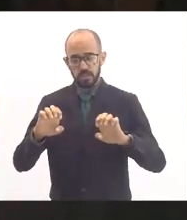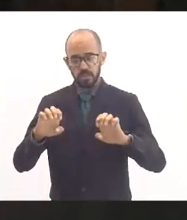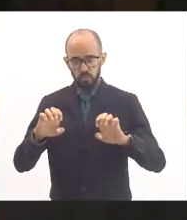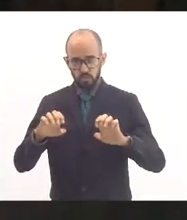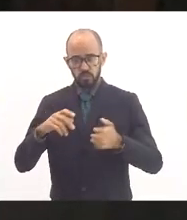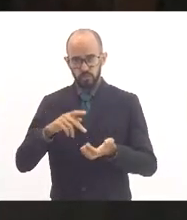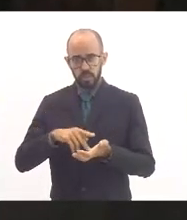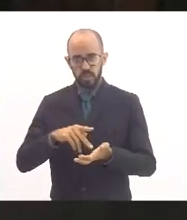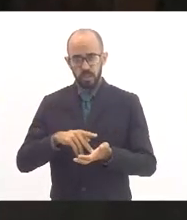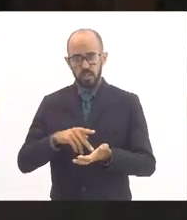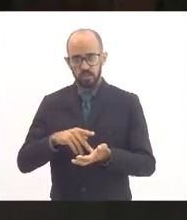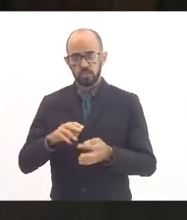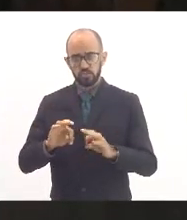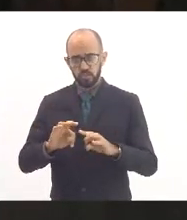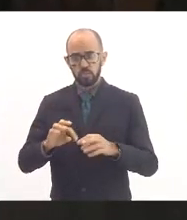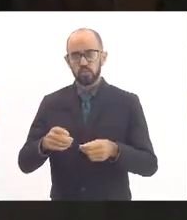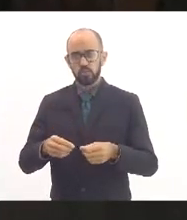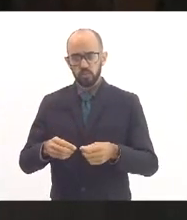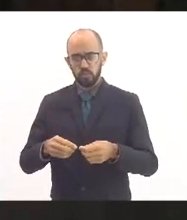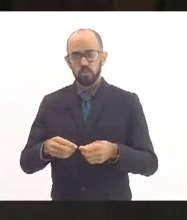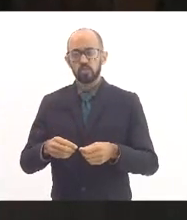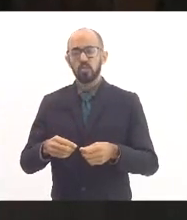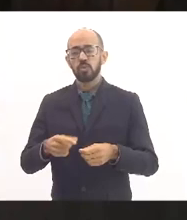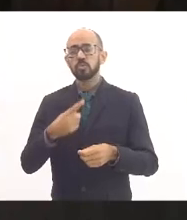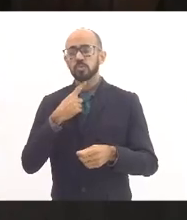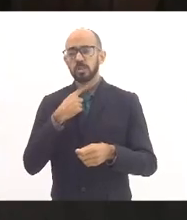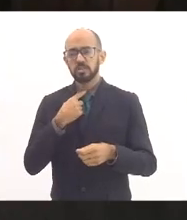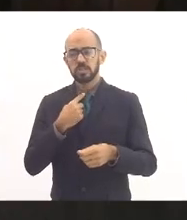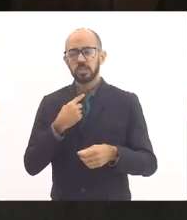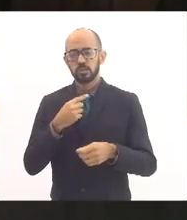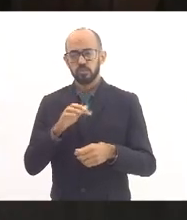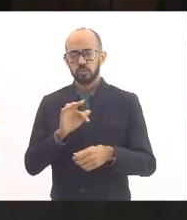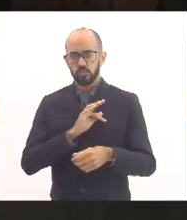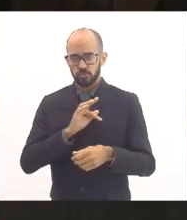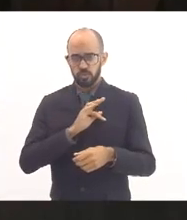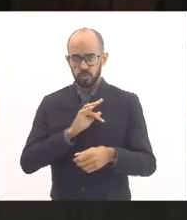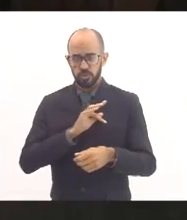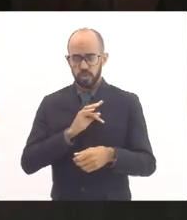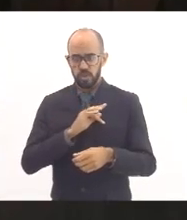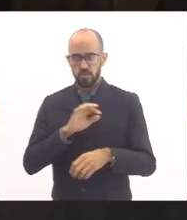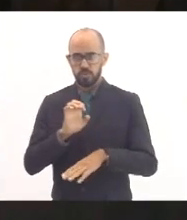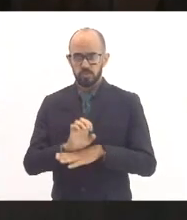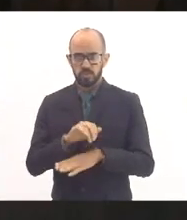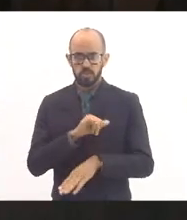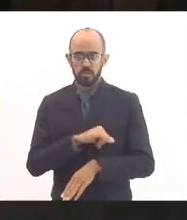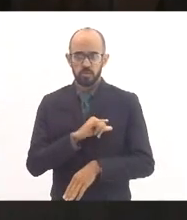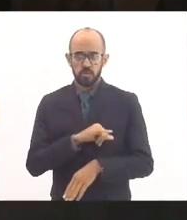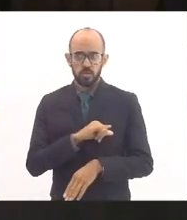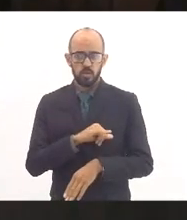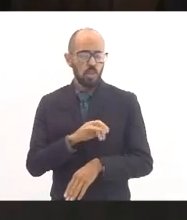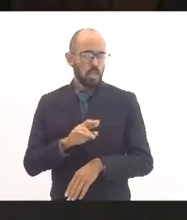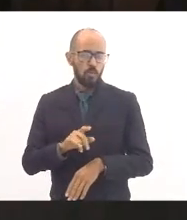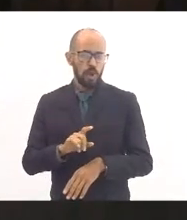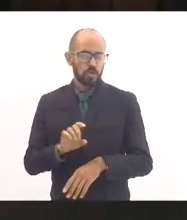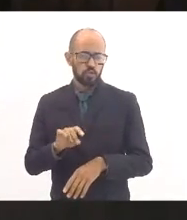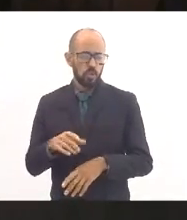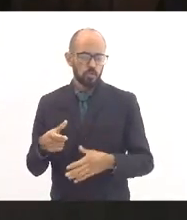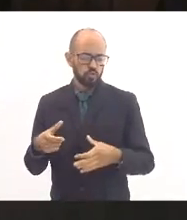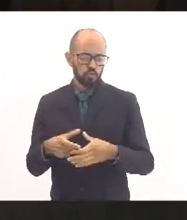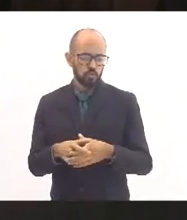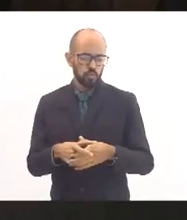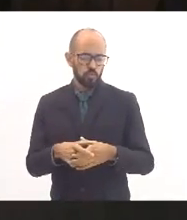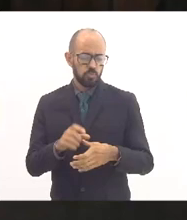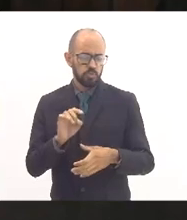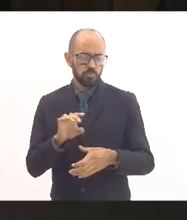materialização a concretização do desejo de todos os policiais e não apenas de um pequeno grupo